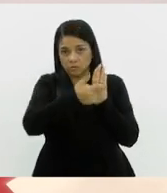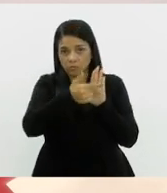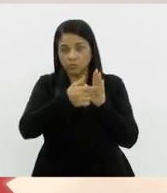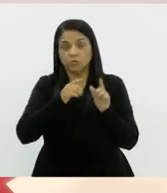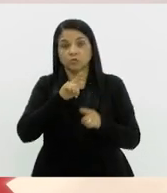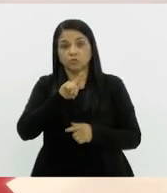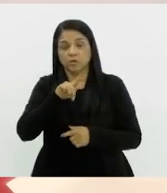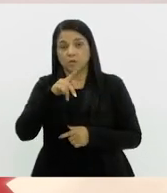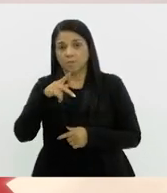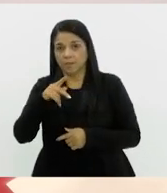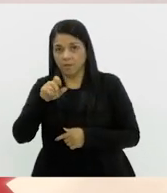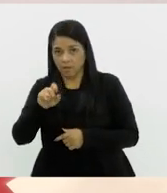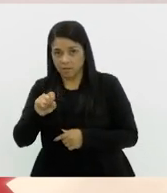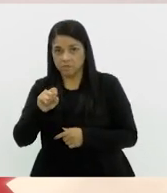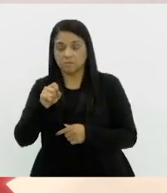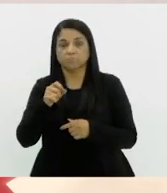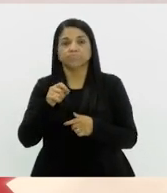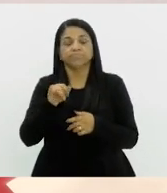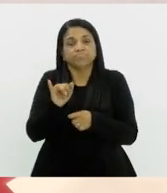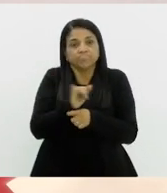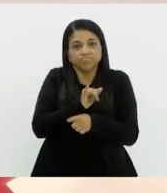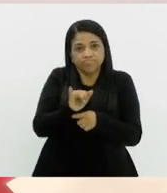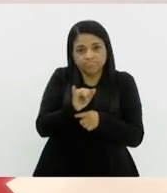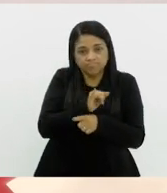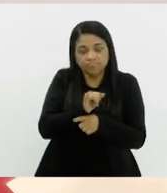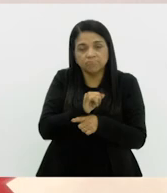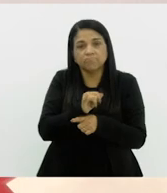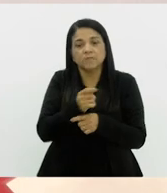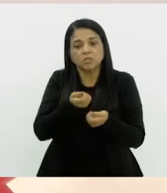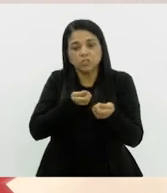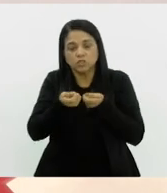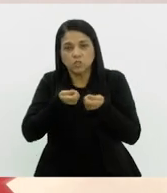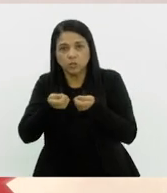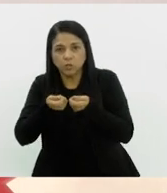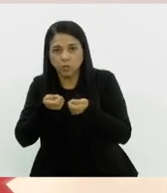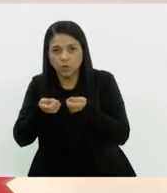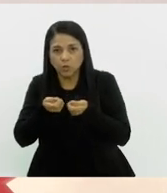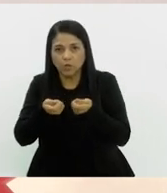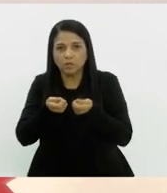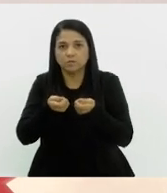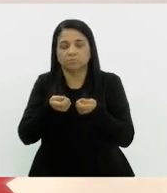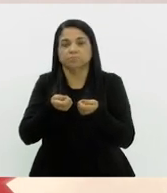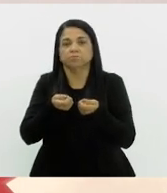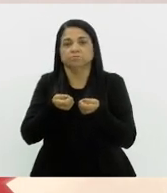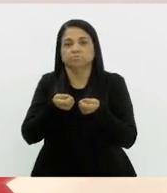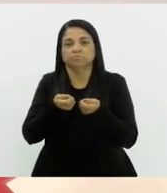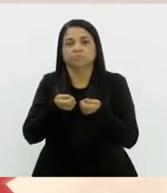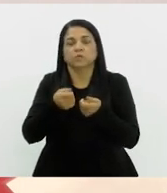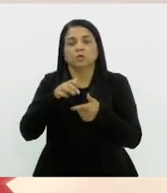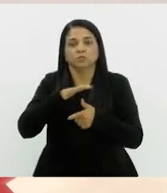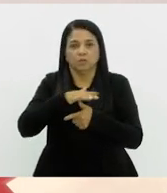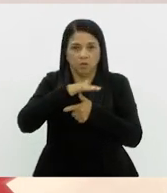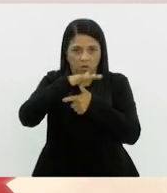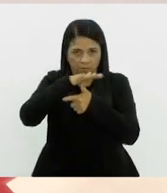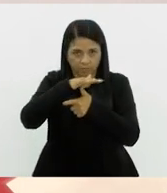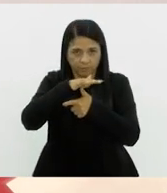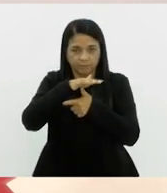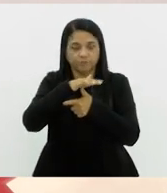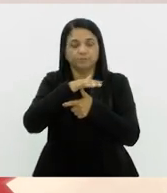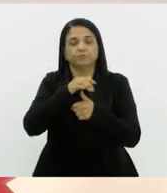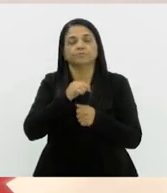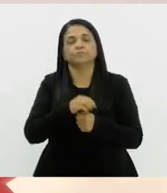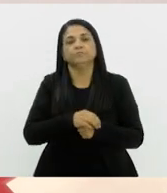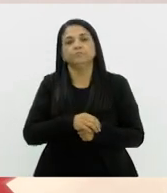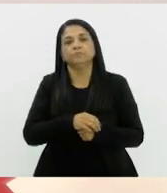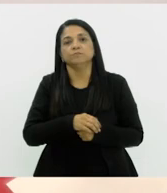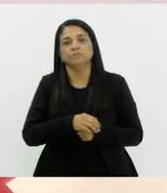GPS, transponder, enfim, mecanismos ali, né, de controle por parte desses helicópteros. Né? Então, funcionamento desses